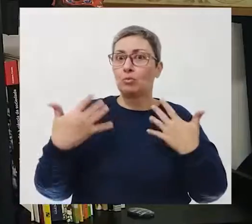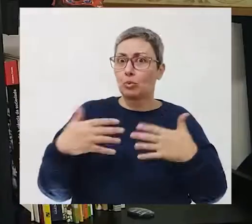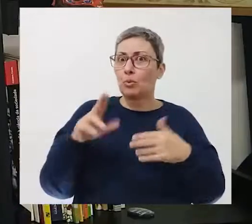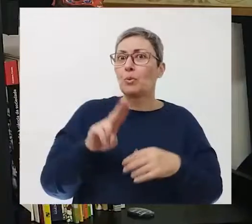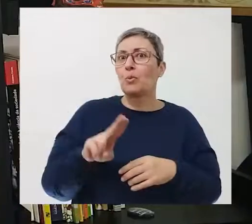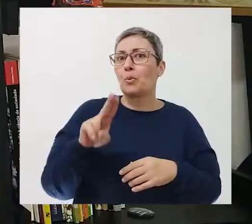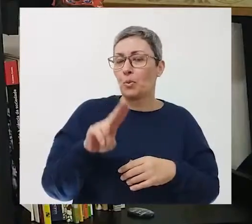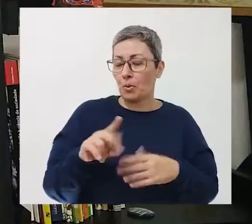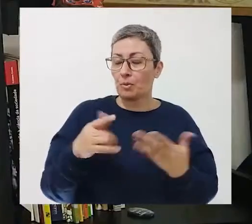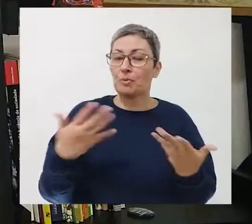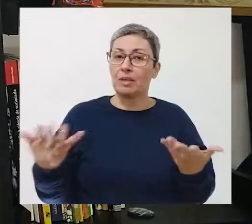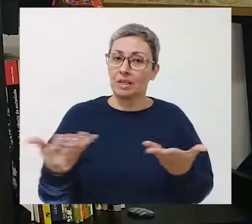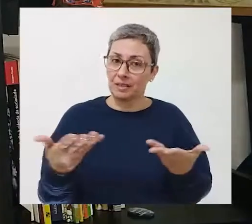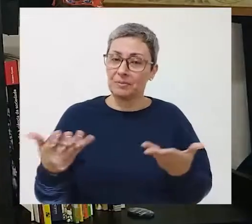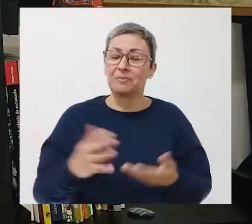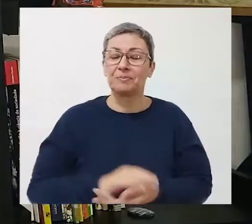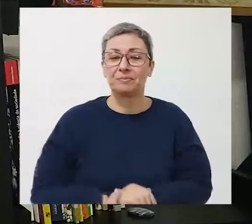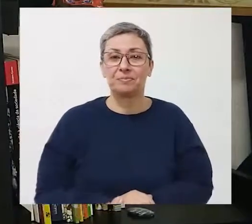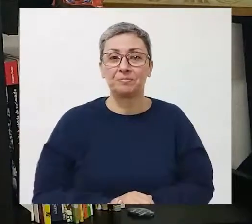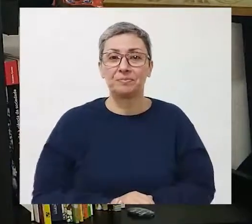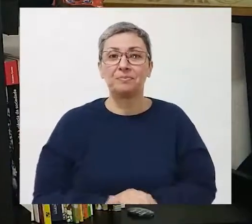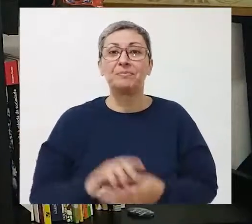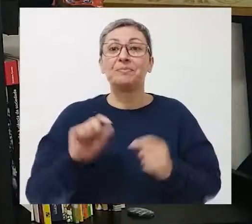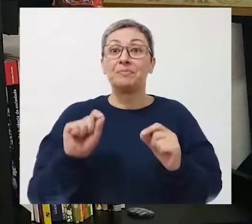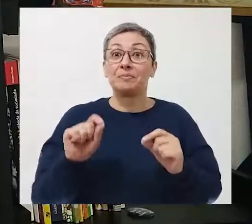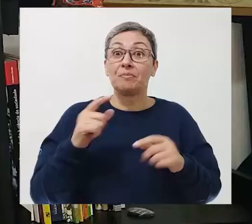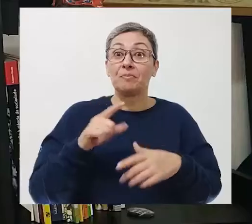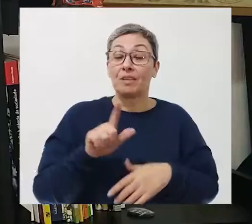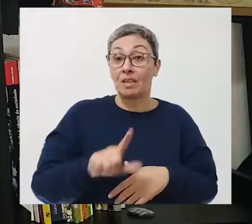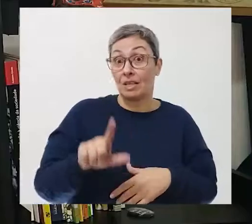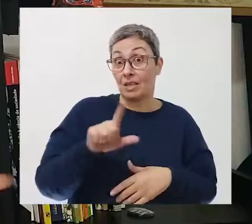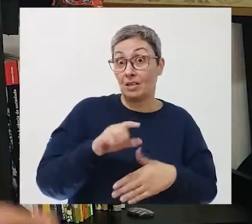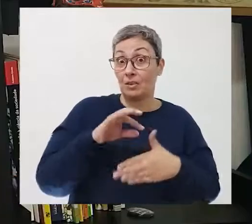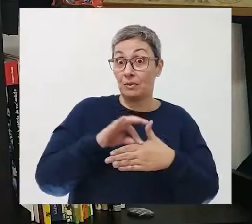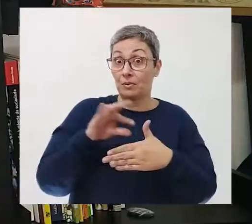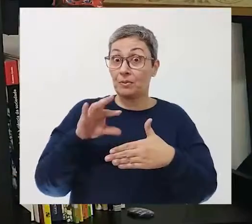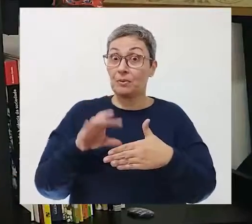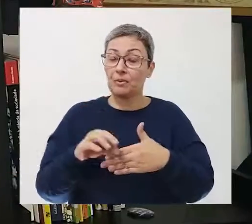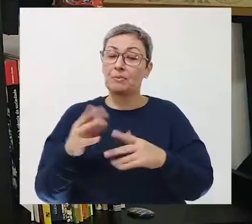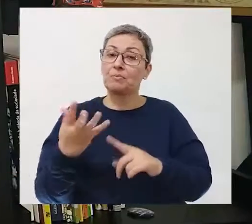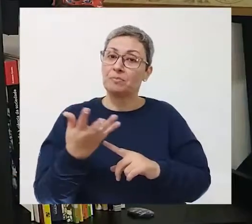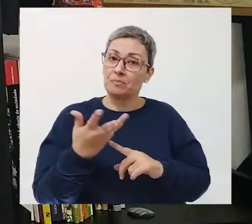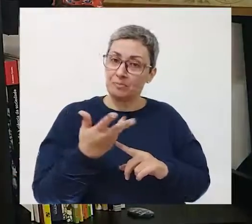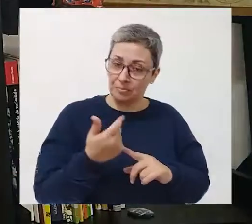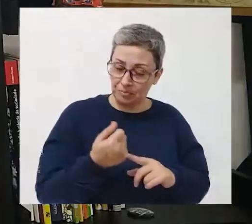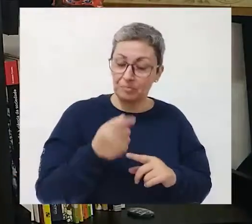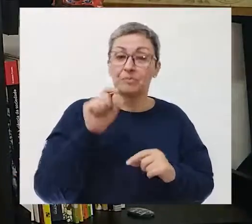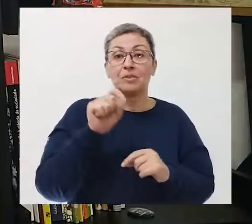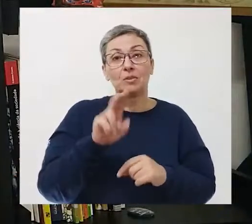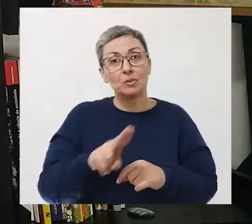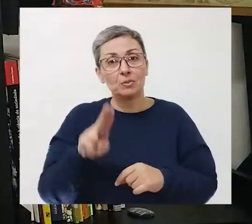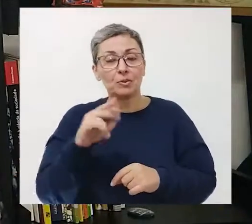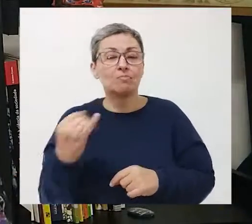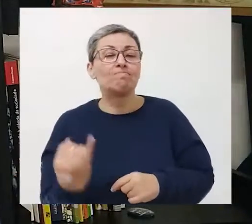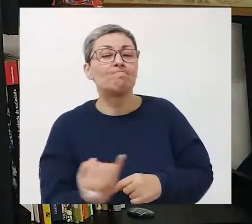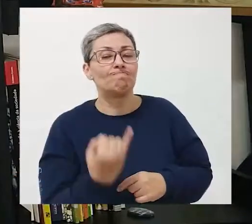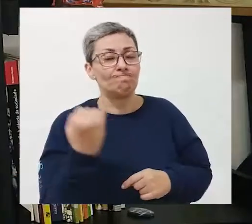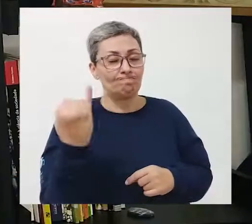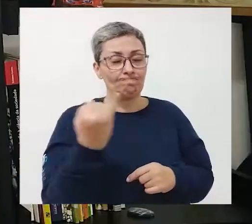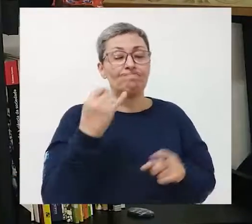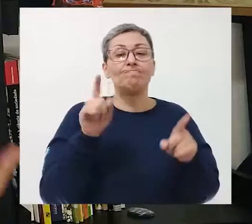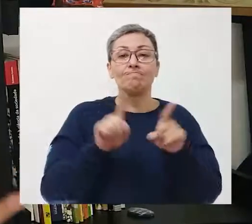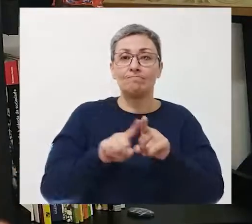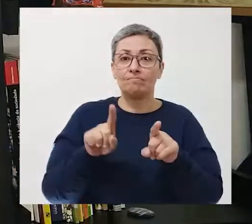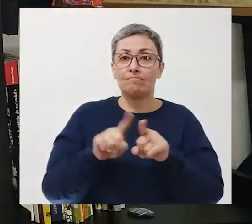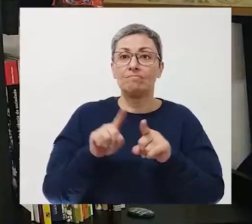utilizada até hoje. A literatura de cordel é arte pela sua importância e também